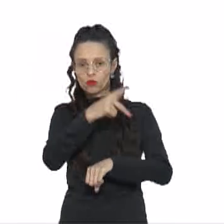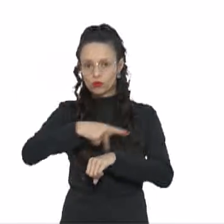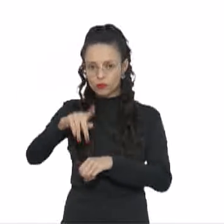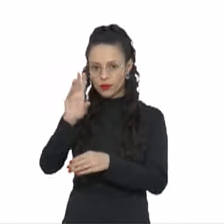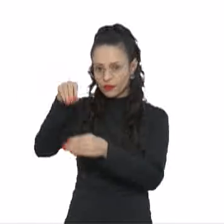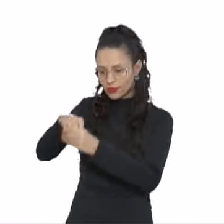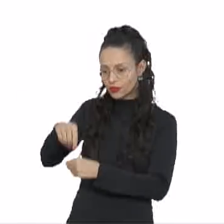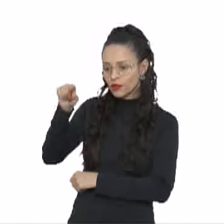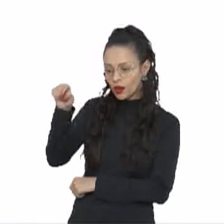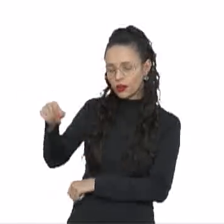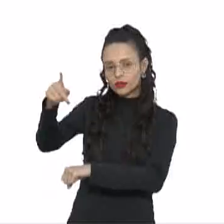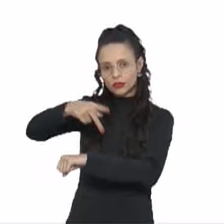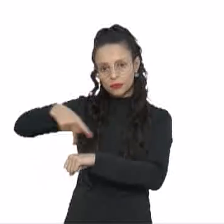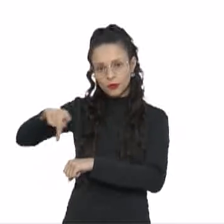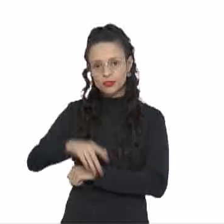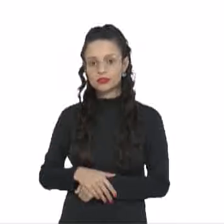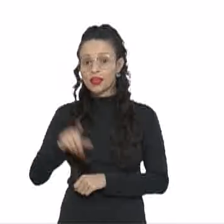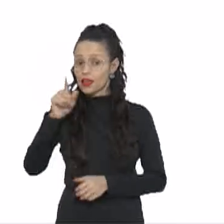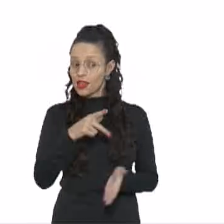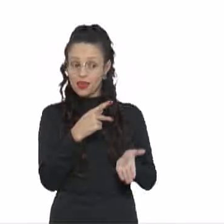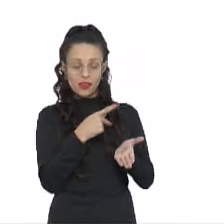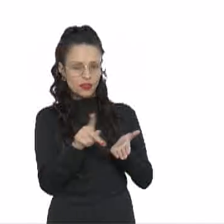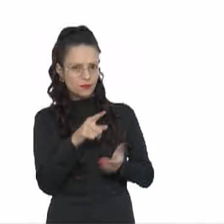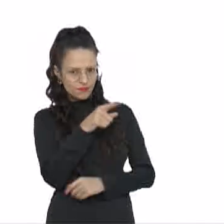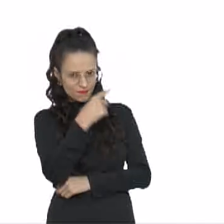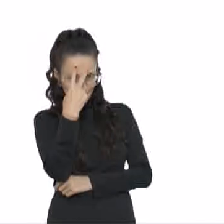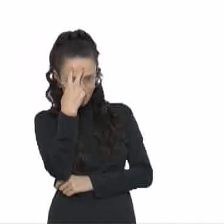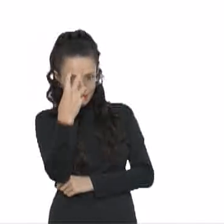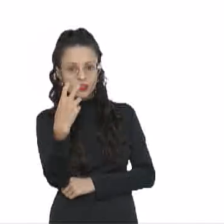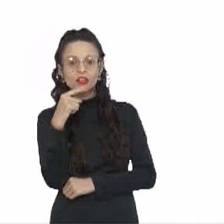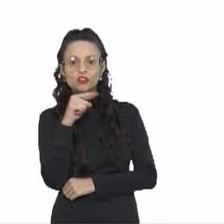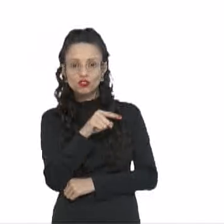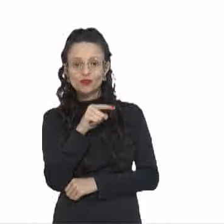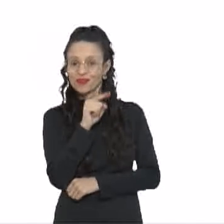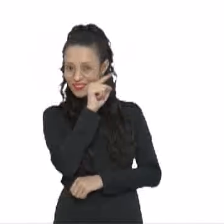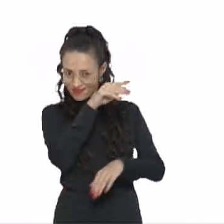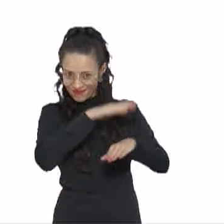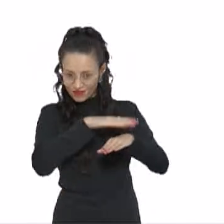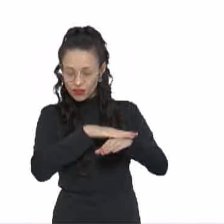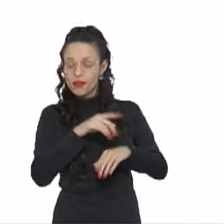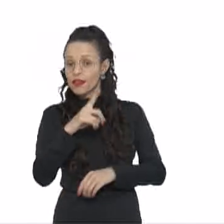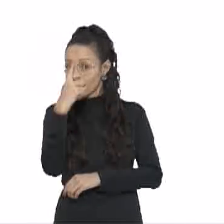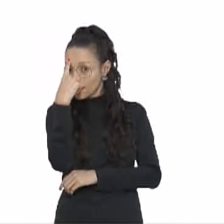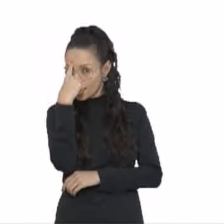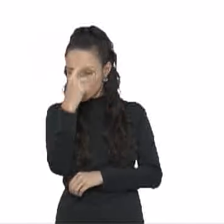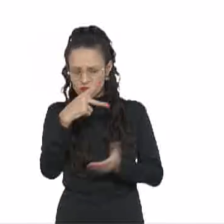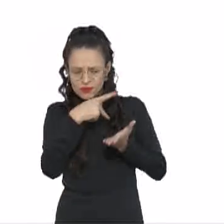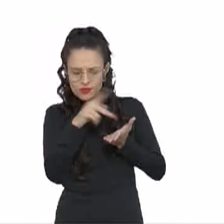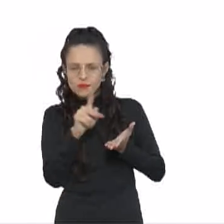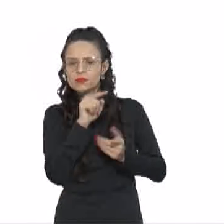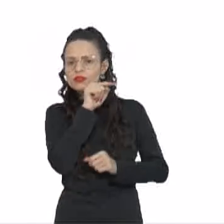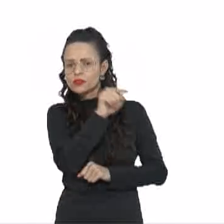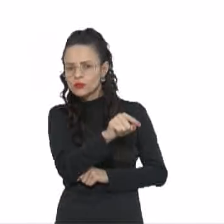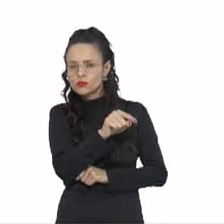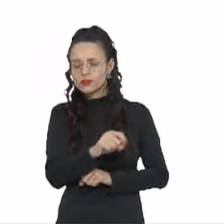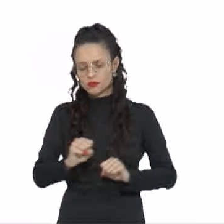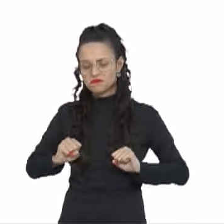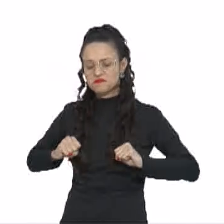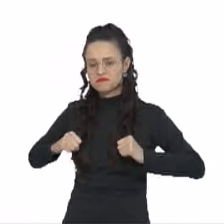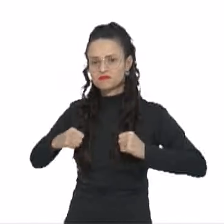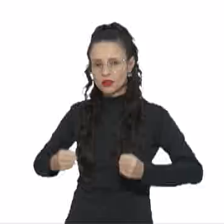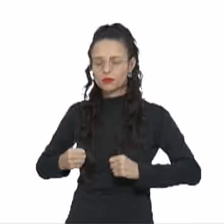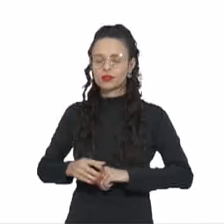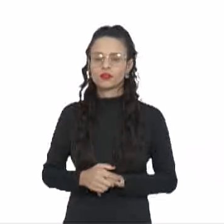de uma nação. É um inimigo hábil. O que é o inimigo? O colonialismo. É um inimigo hábil e